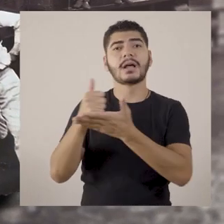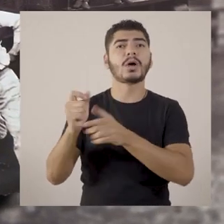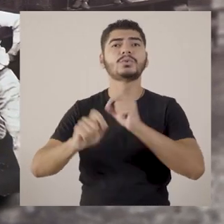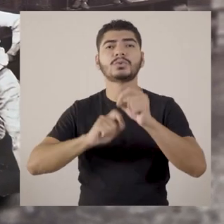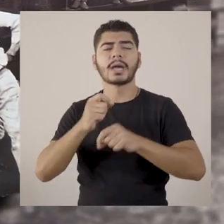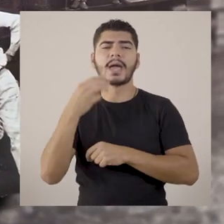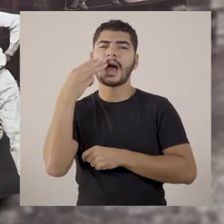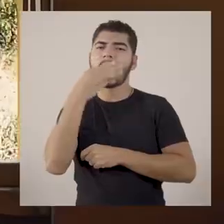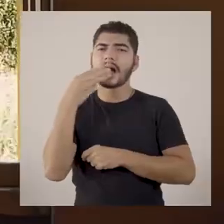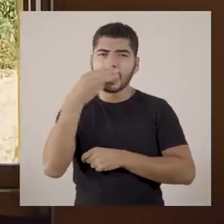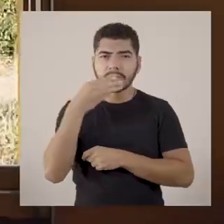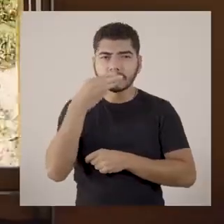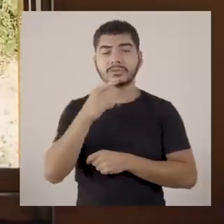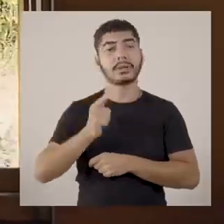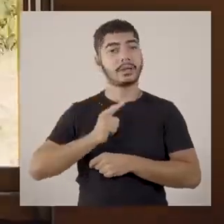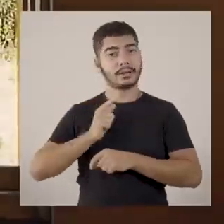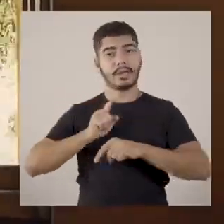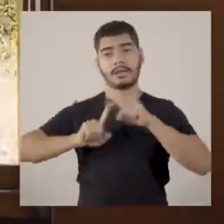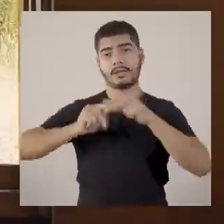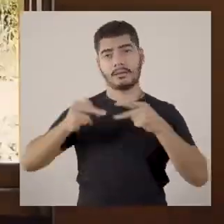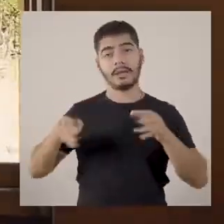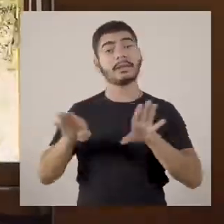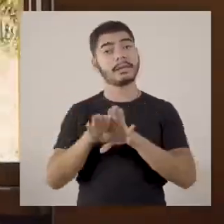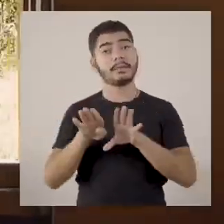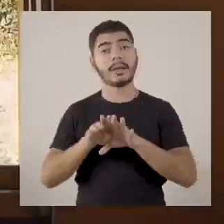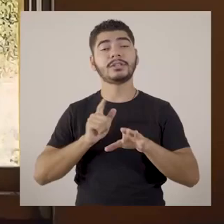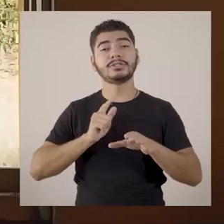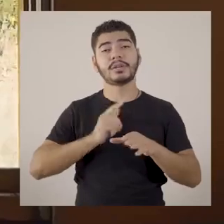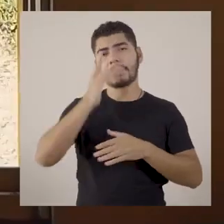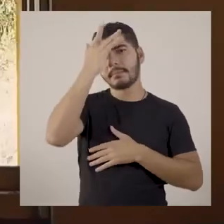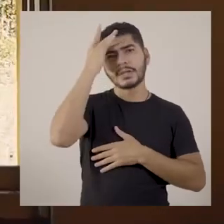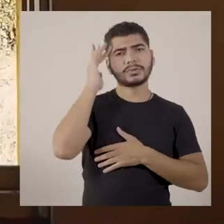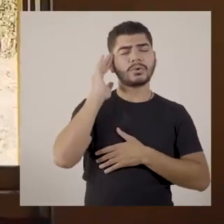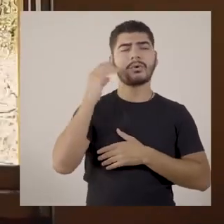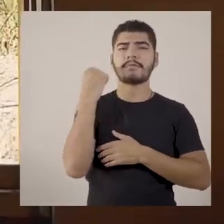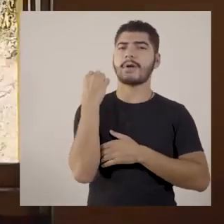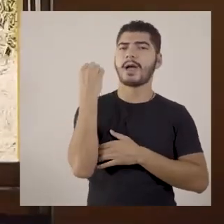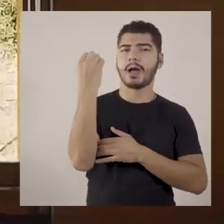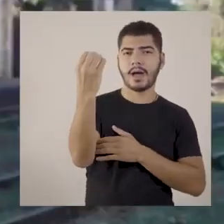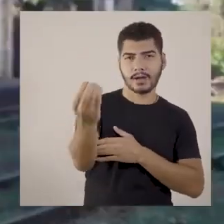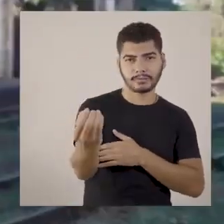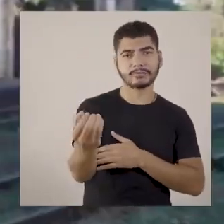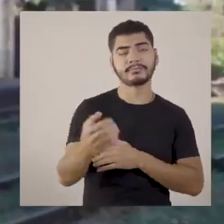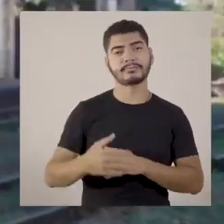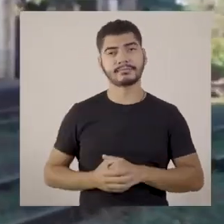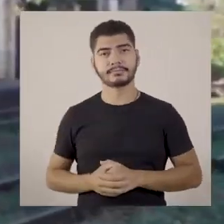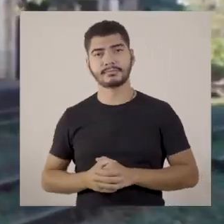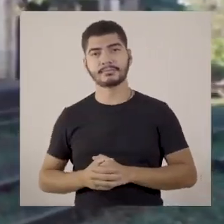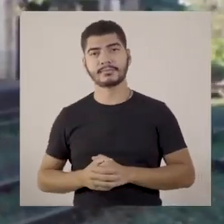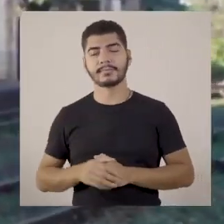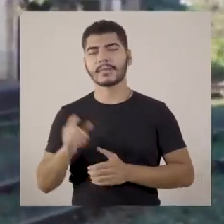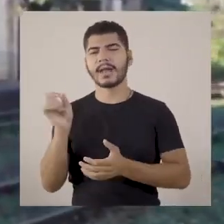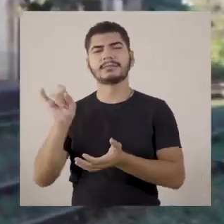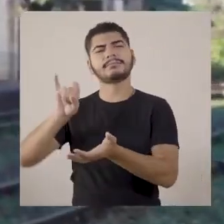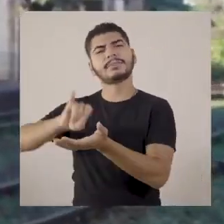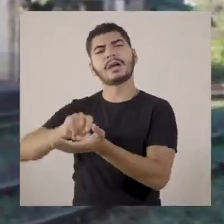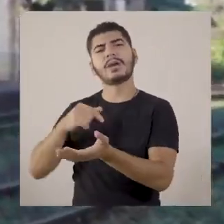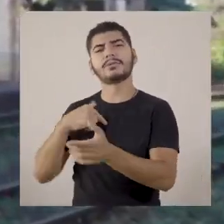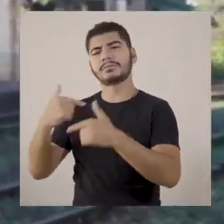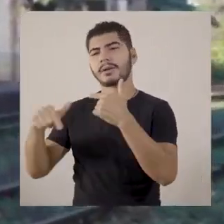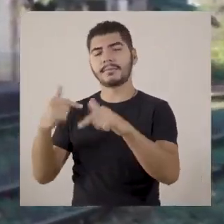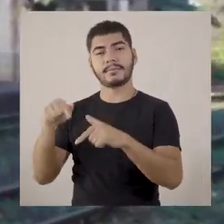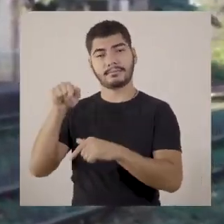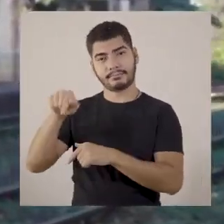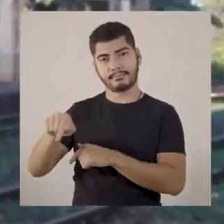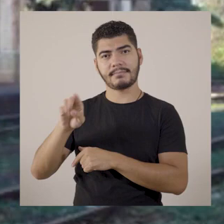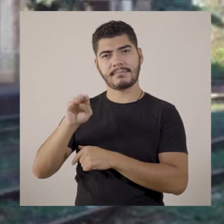açúcar e também vagões, né? Que trazia o pessoal para viagens. Estação do Barracão, eu gostei de